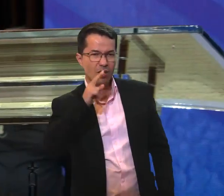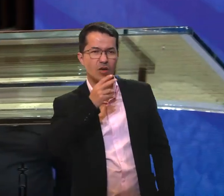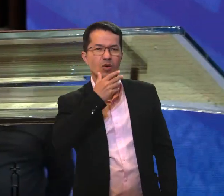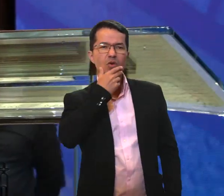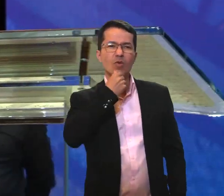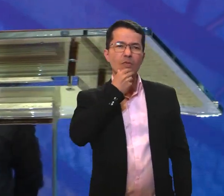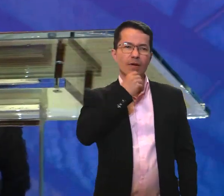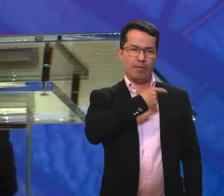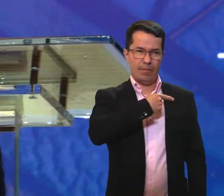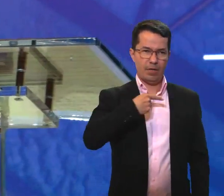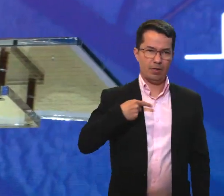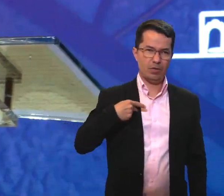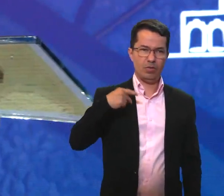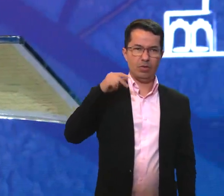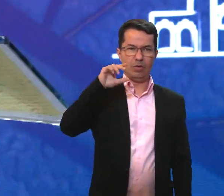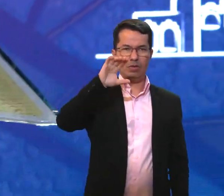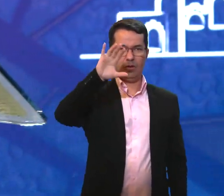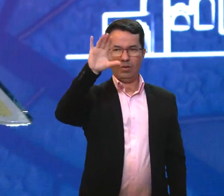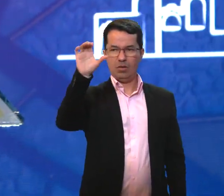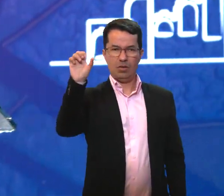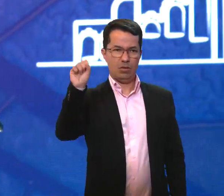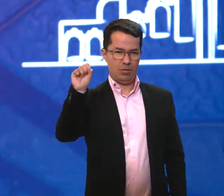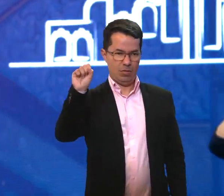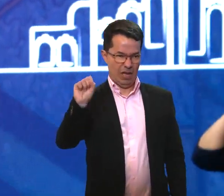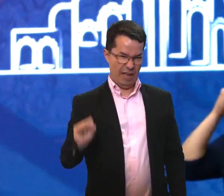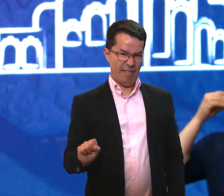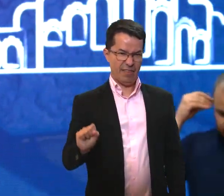sul-africano, Ernest Stegen.